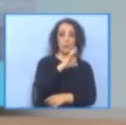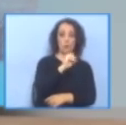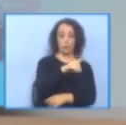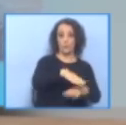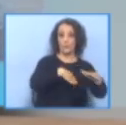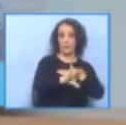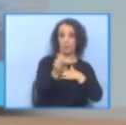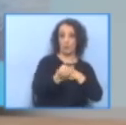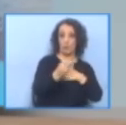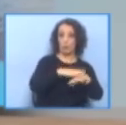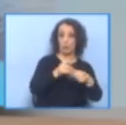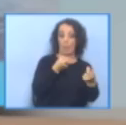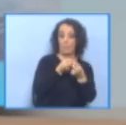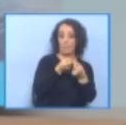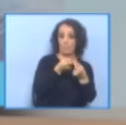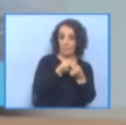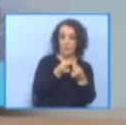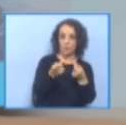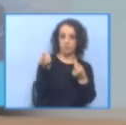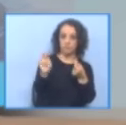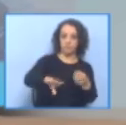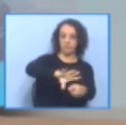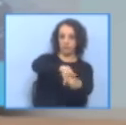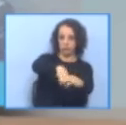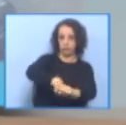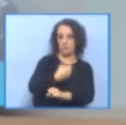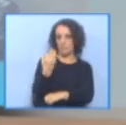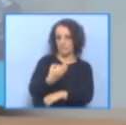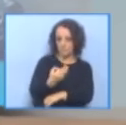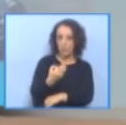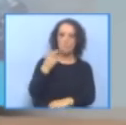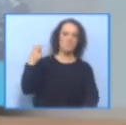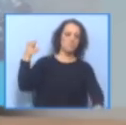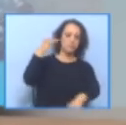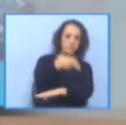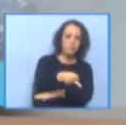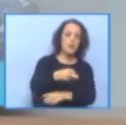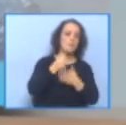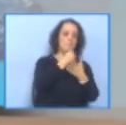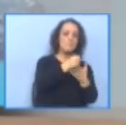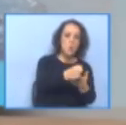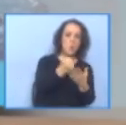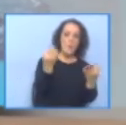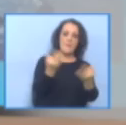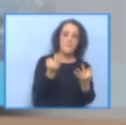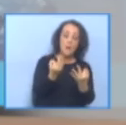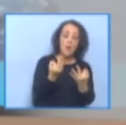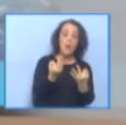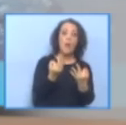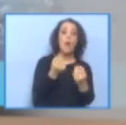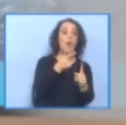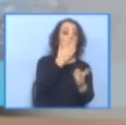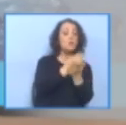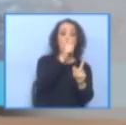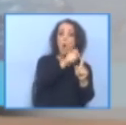relação à proximidade com a tragédia já ocorrida, portanto, ir ter com as vítimas, deveriam, no fundo, todos os